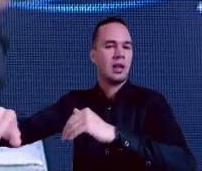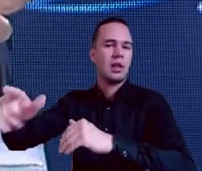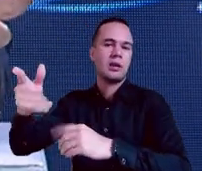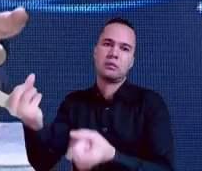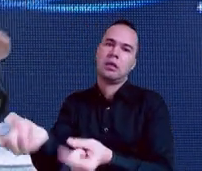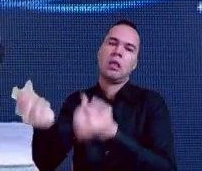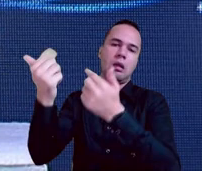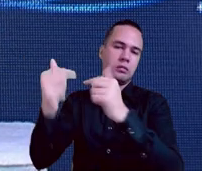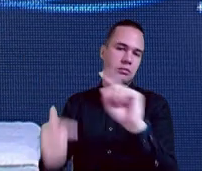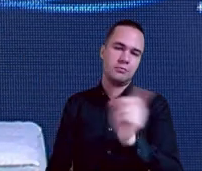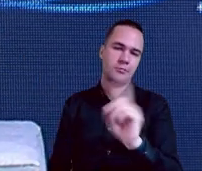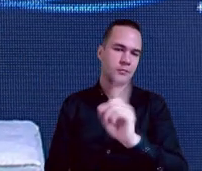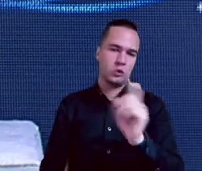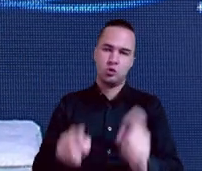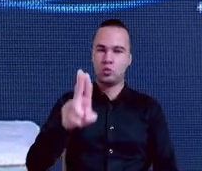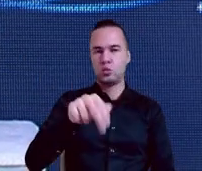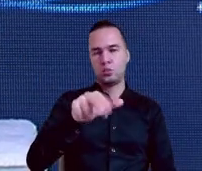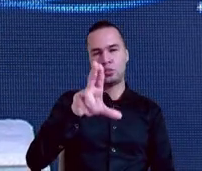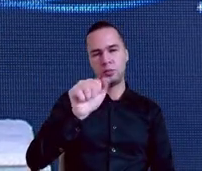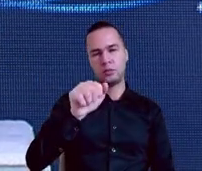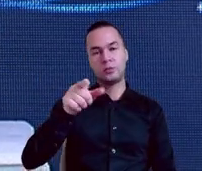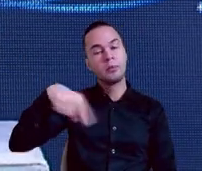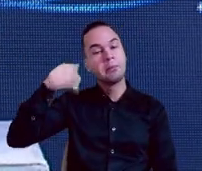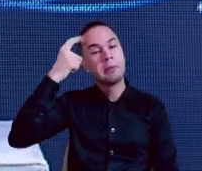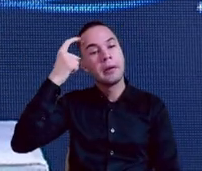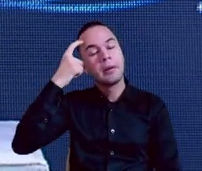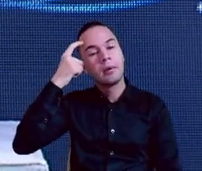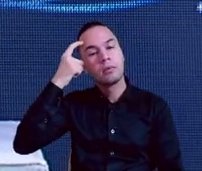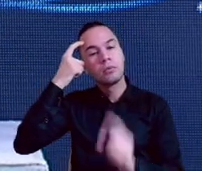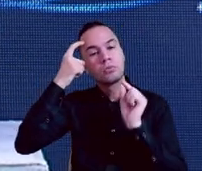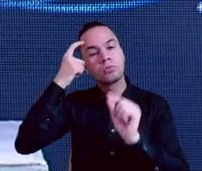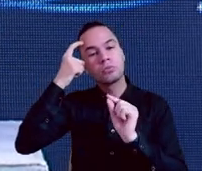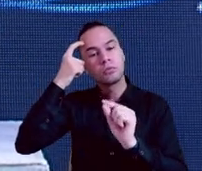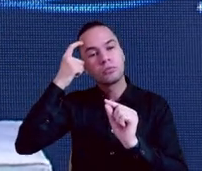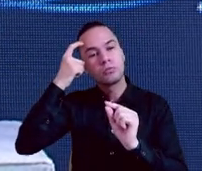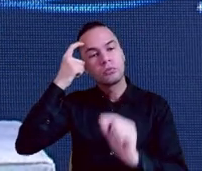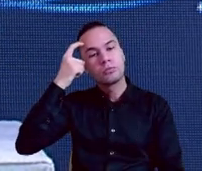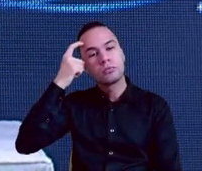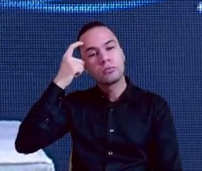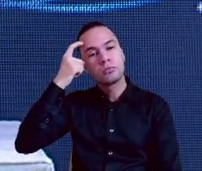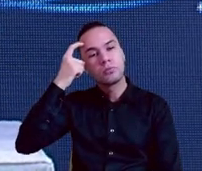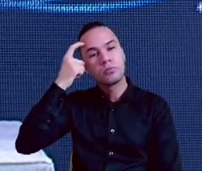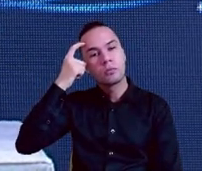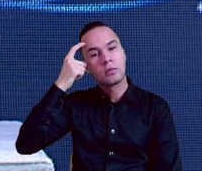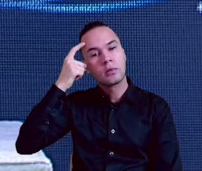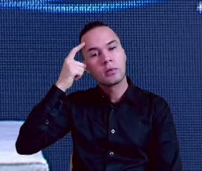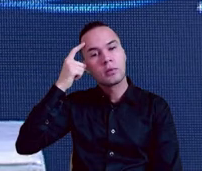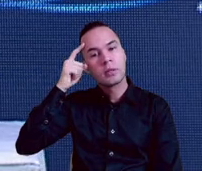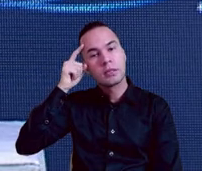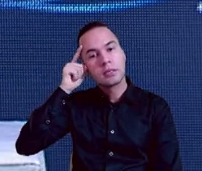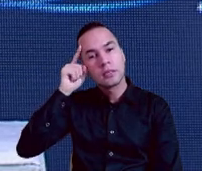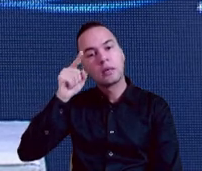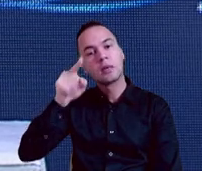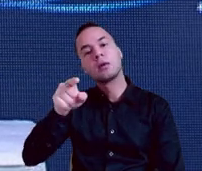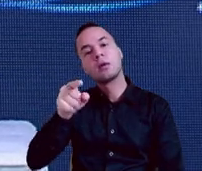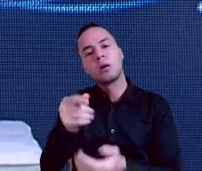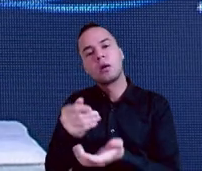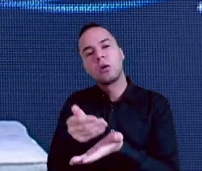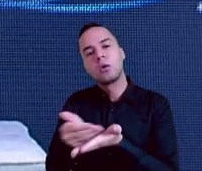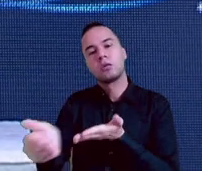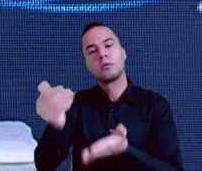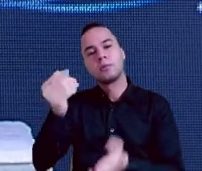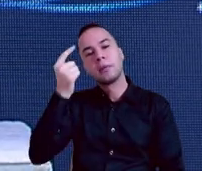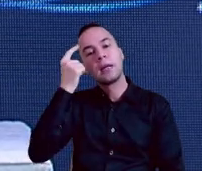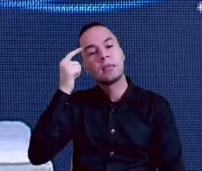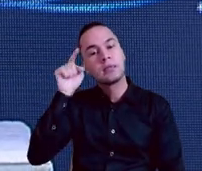nunca nossa cabeça sempre foi de uma visão mais fundamentalista olhar a real saúde